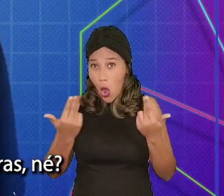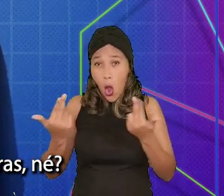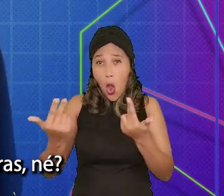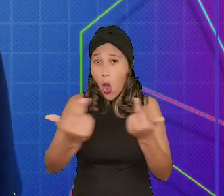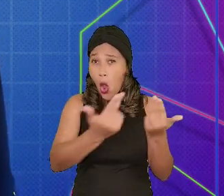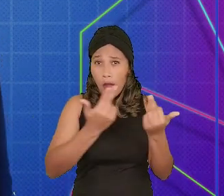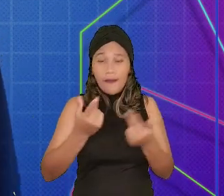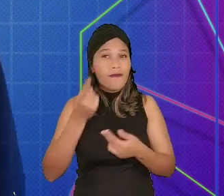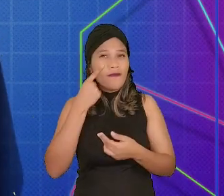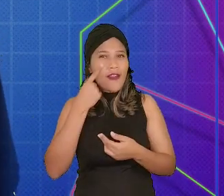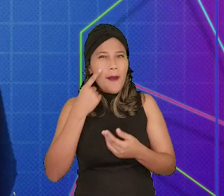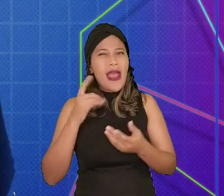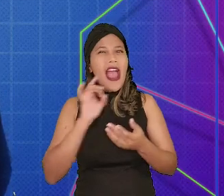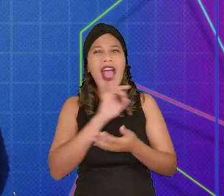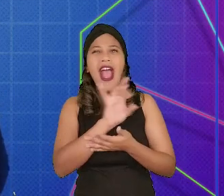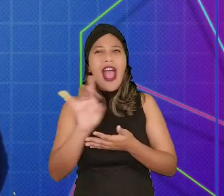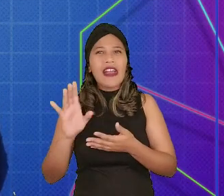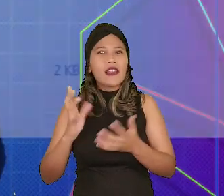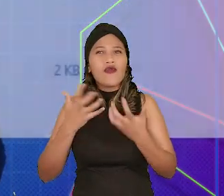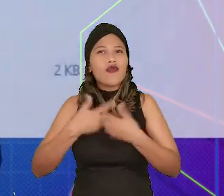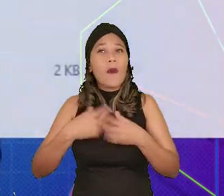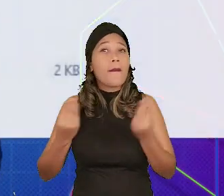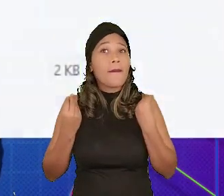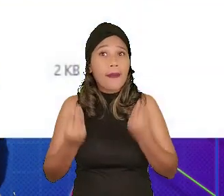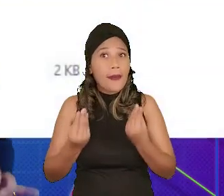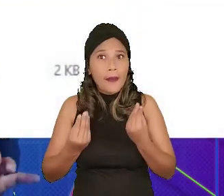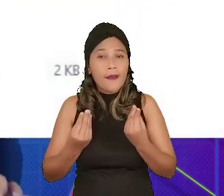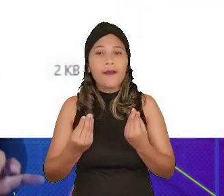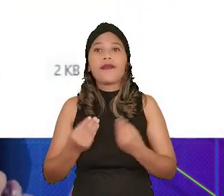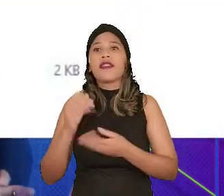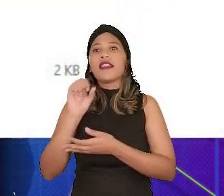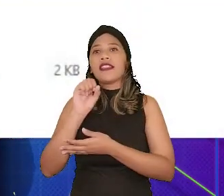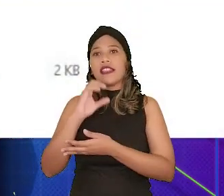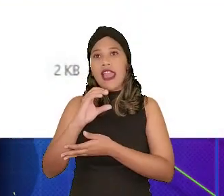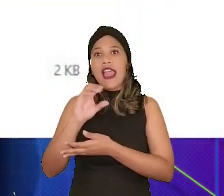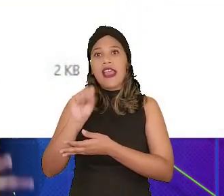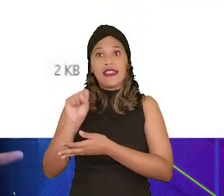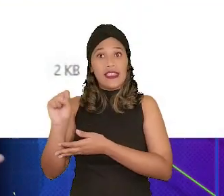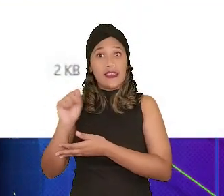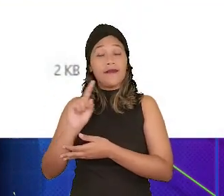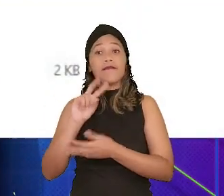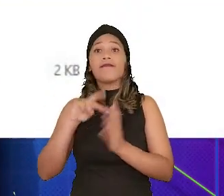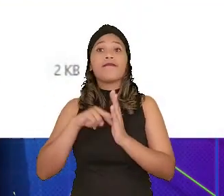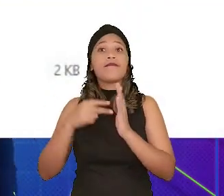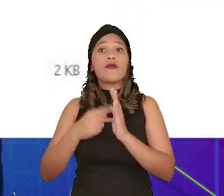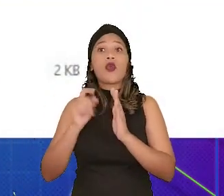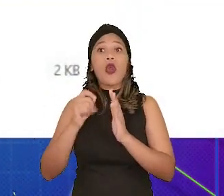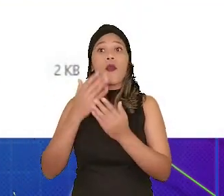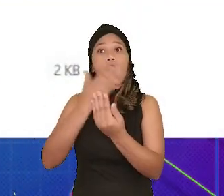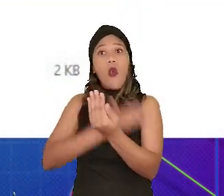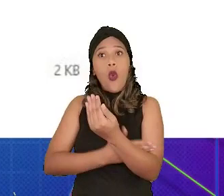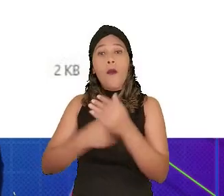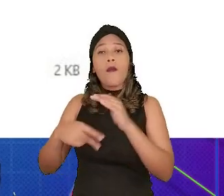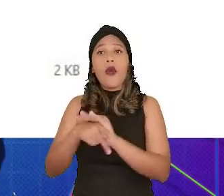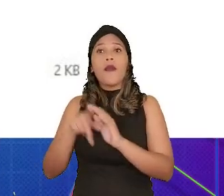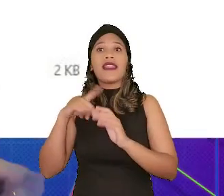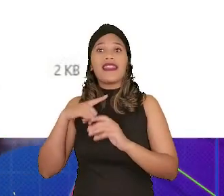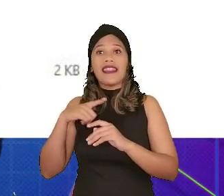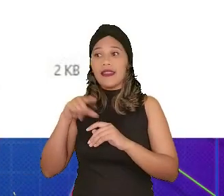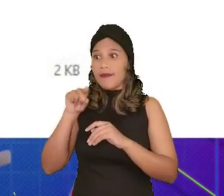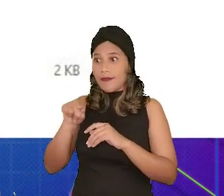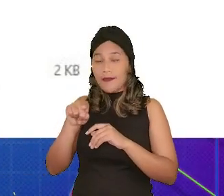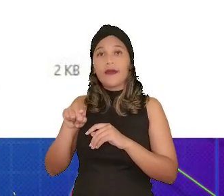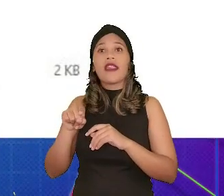né? Vamos ver para que cada uma serve? A pasta CSS serve para guardar os arquivos de estilo.